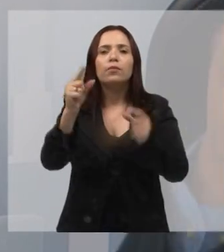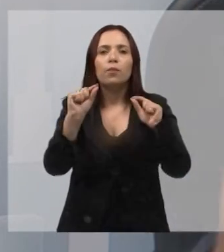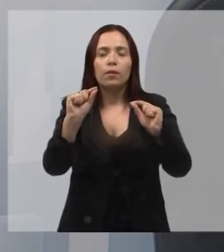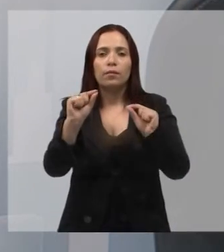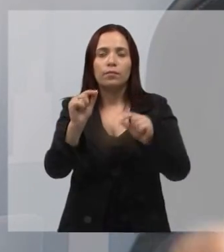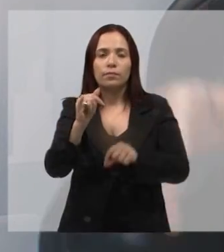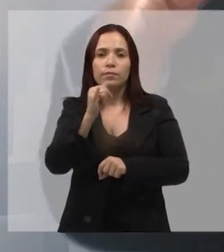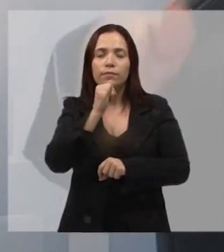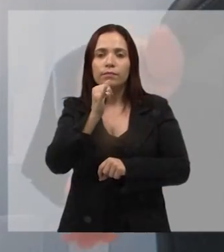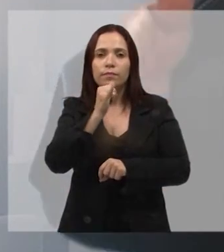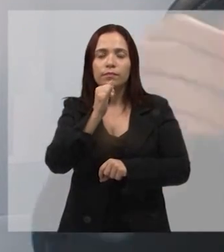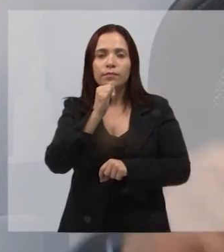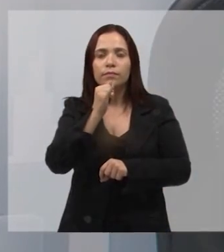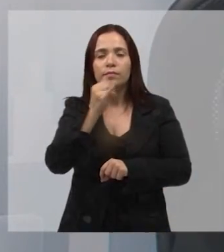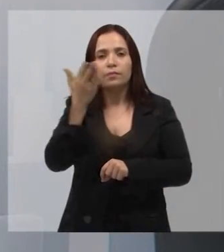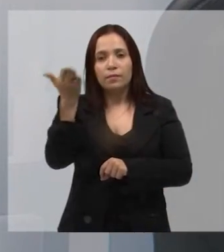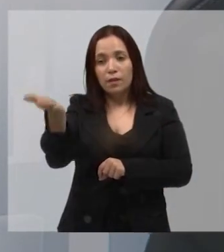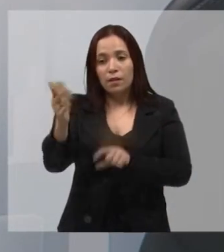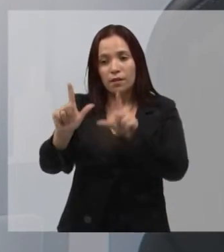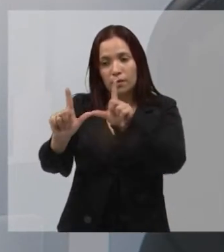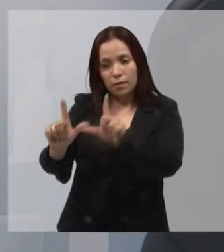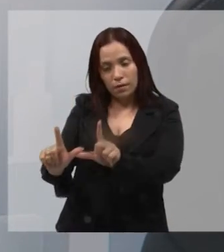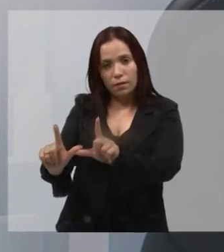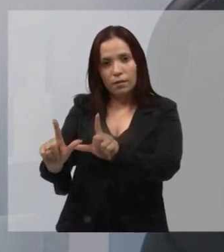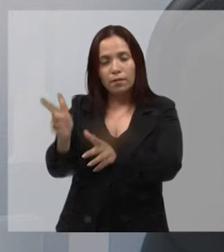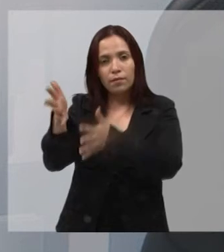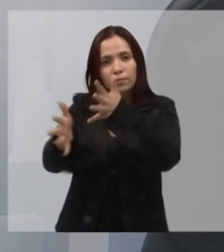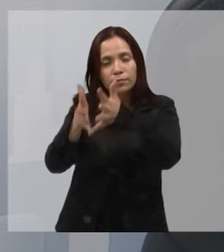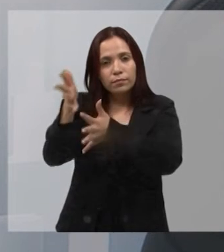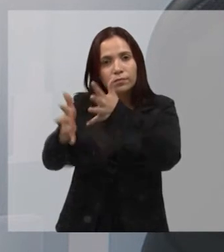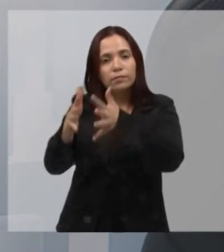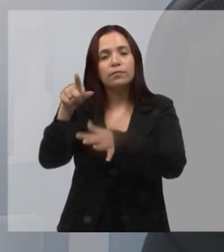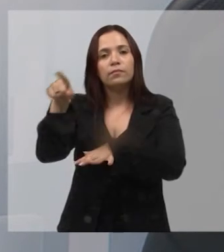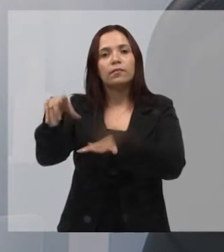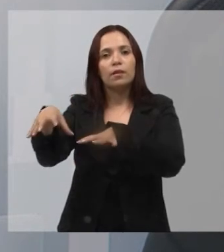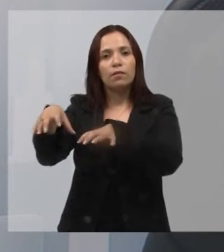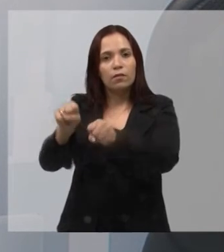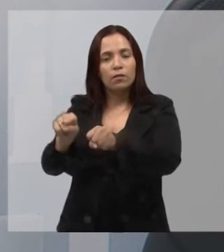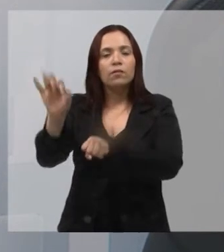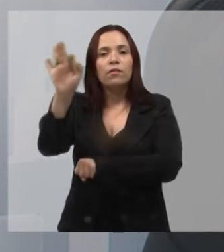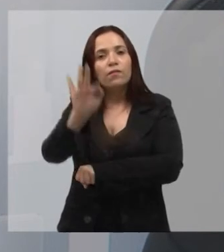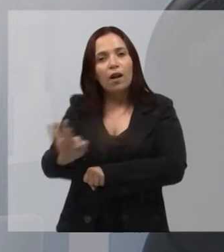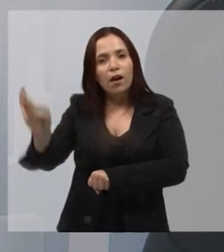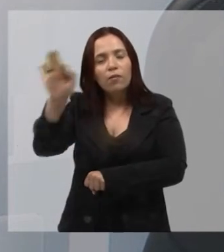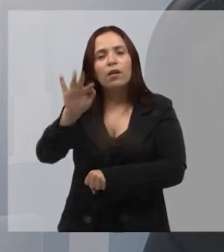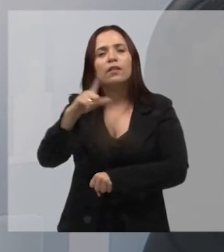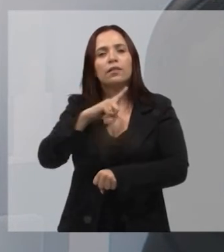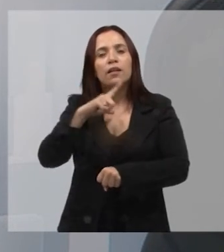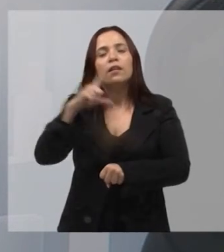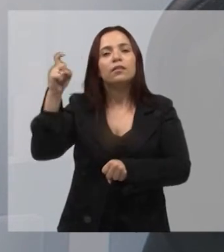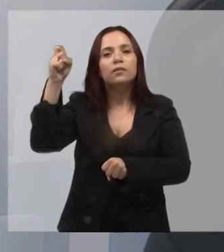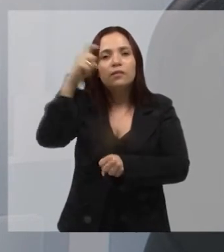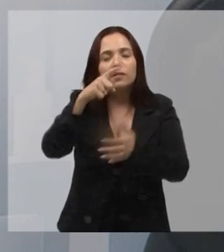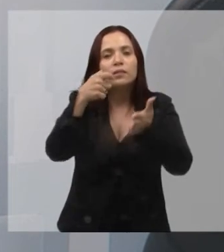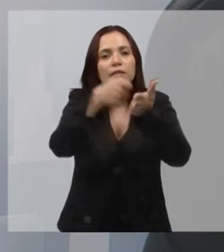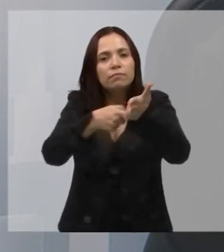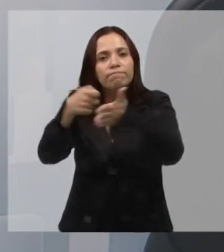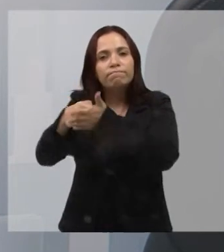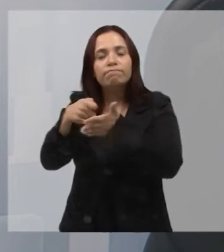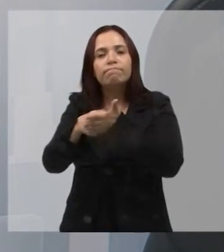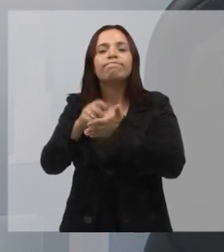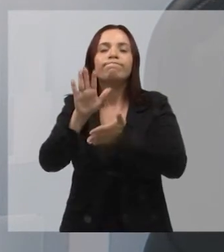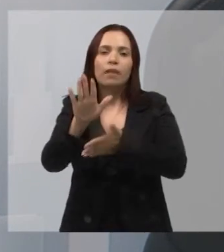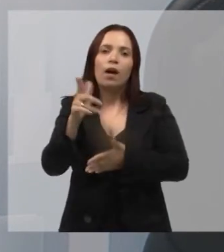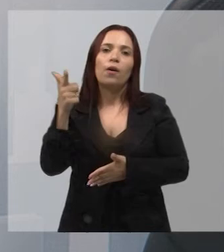nossa amiga que está aqui no canto da câmera se formou numa faculdade com muita dificuldade, mas está